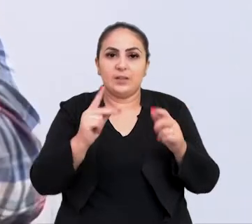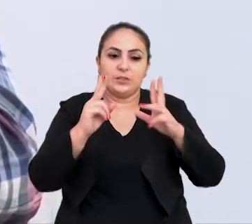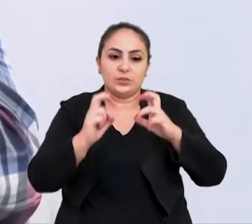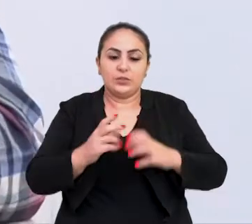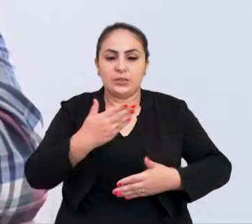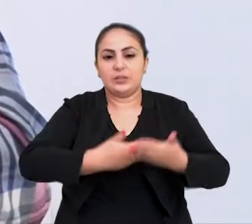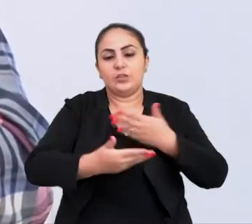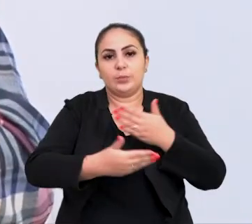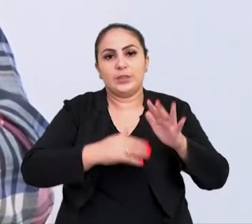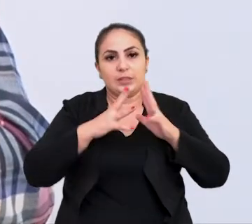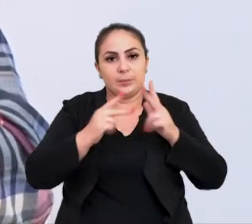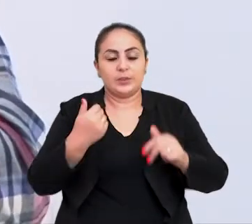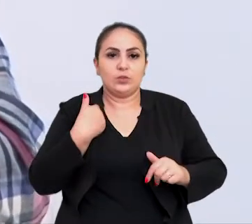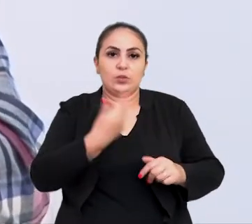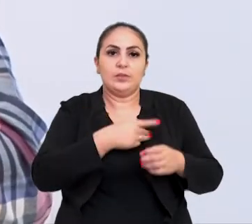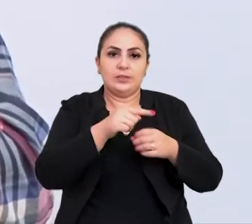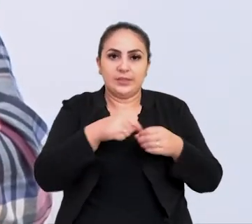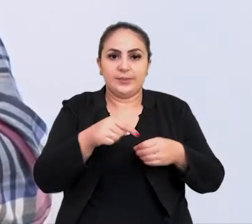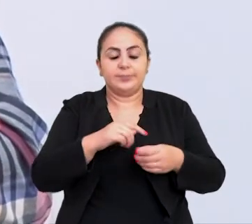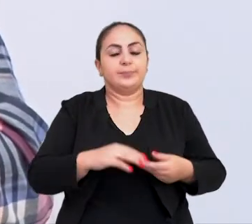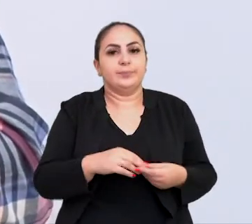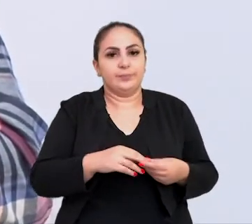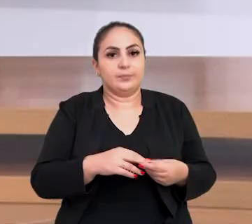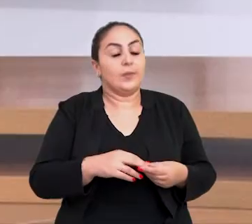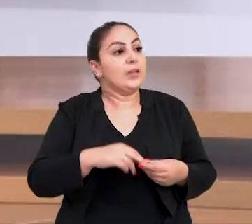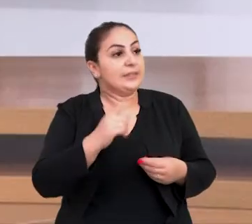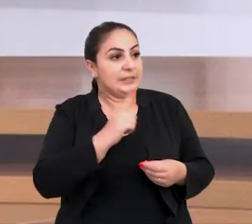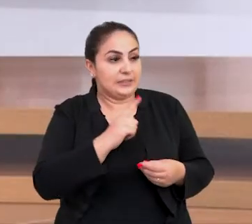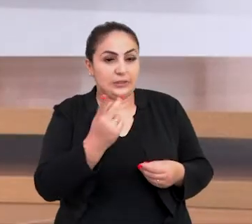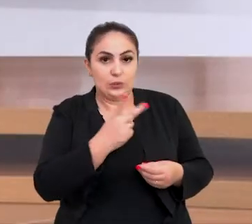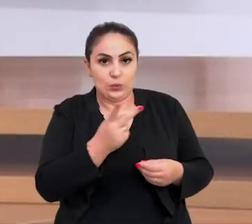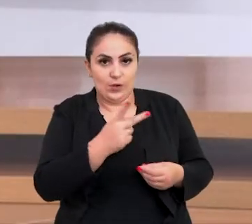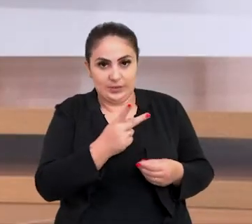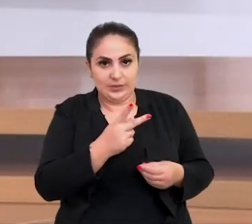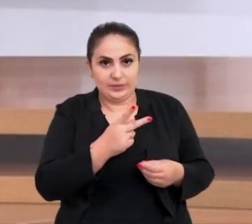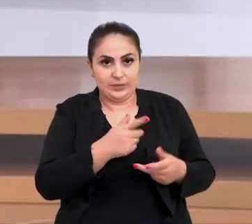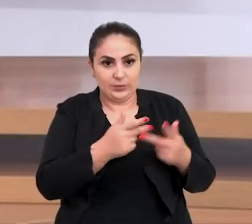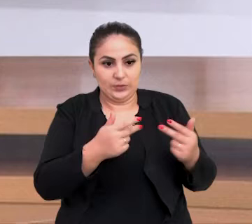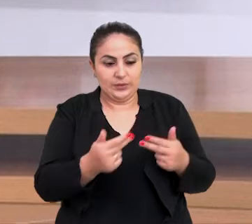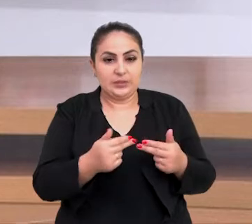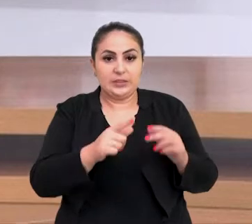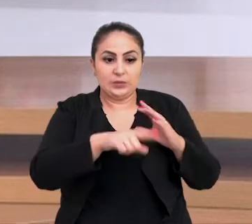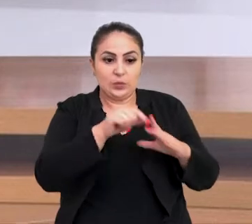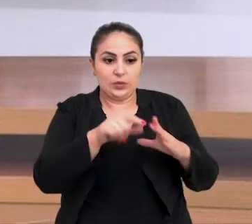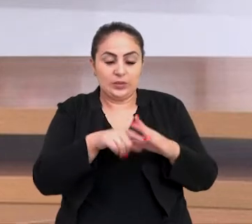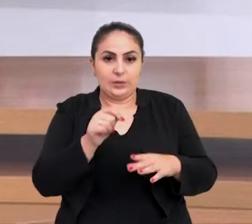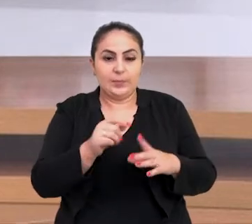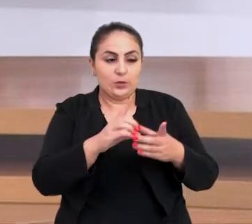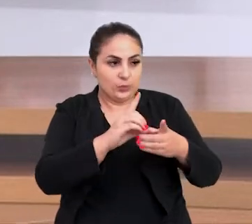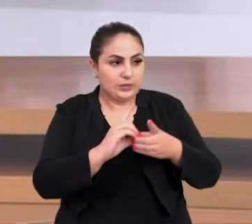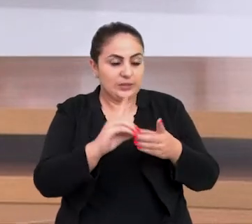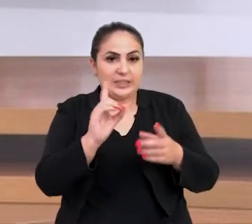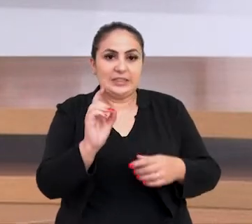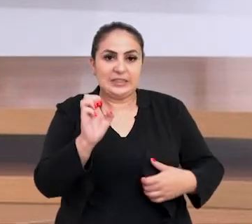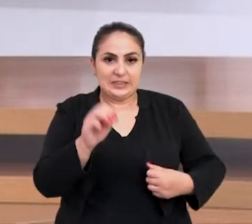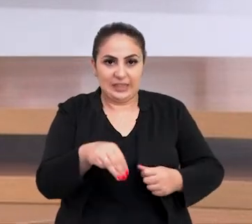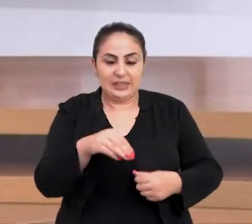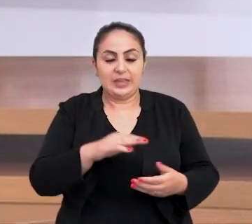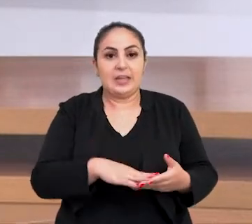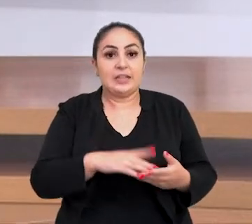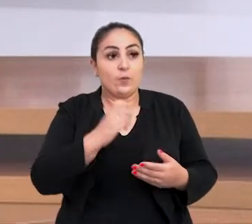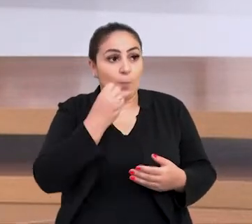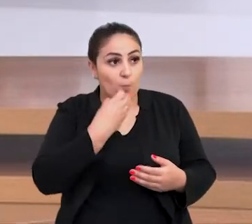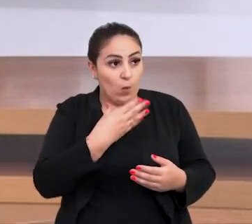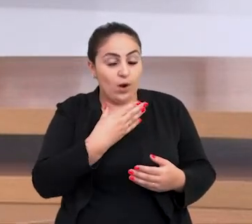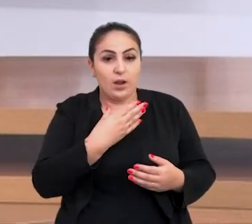ampliar a questão do atendimento dos animais aqui na nossa cidade. Bom, os dois parlamentares eleitos pelo Democratas